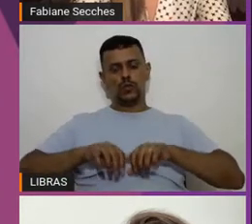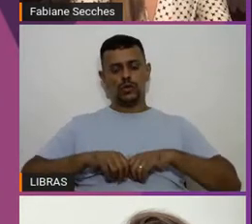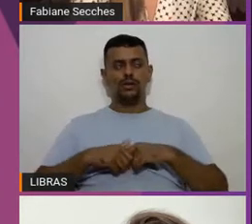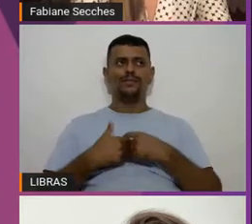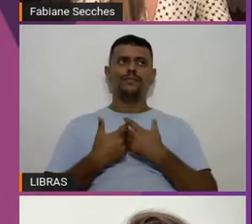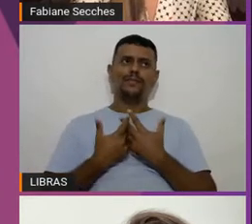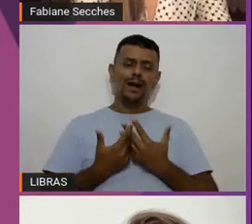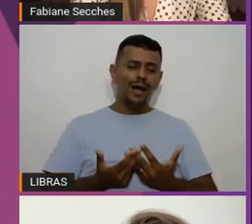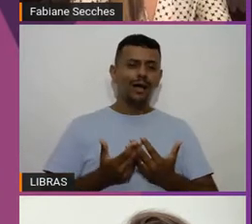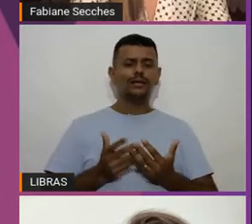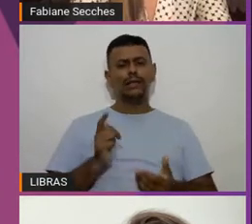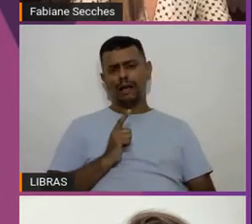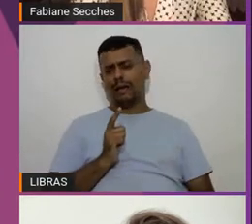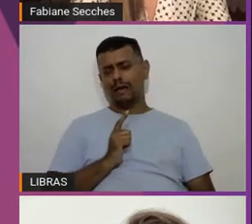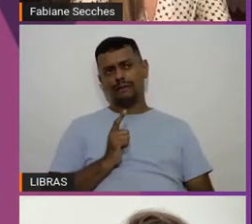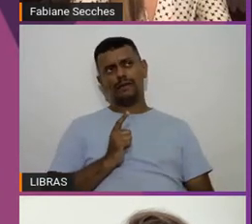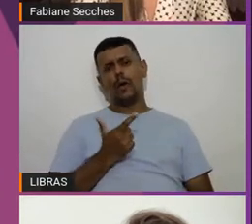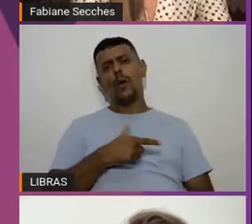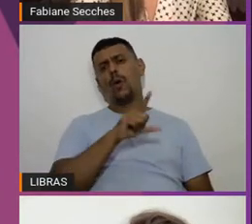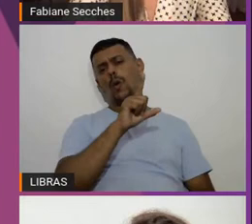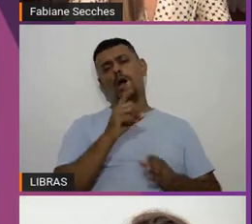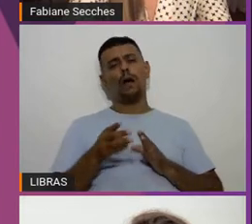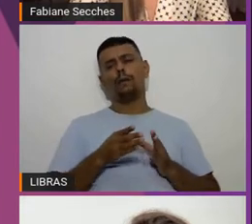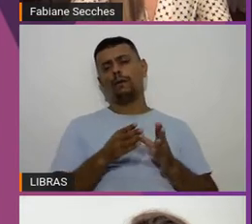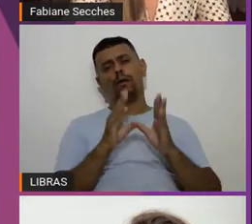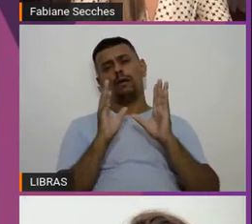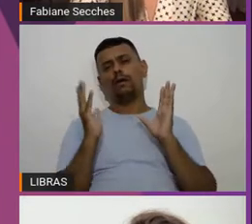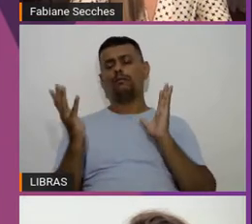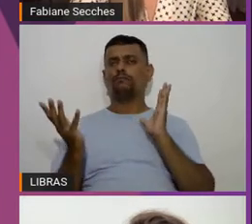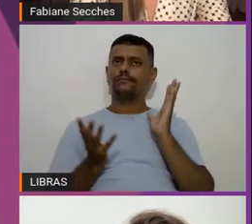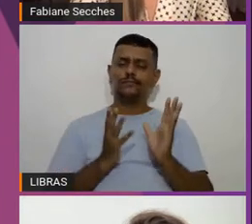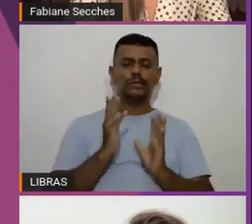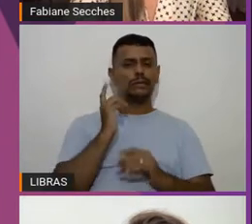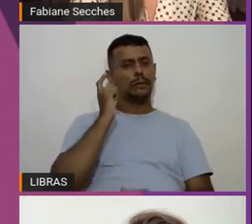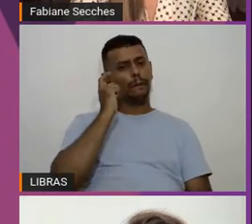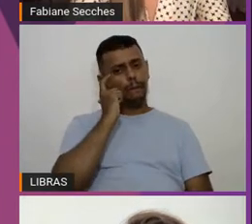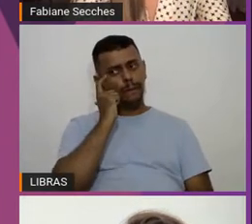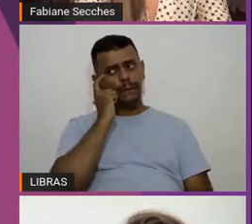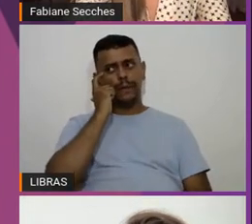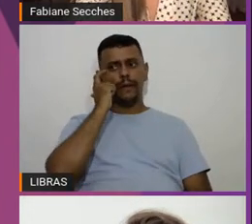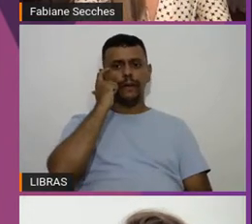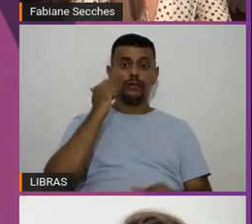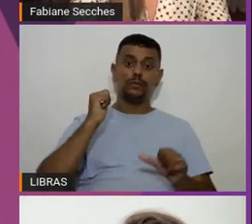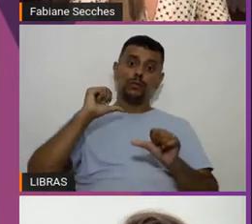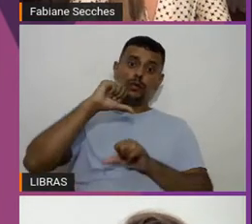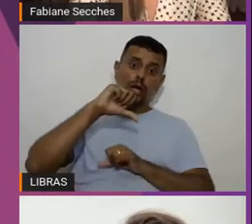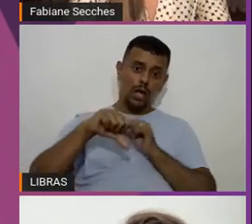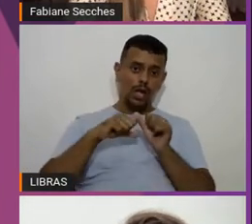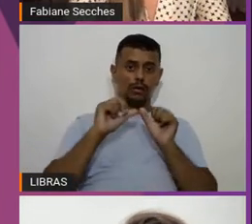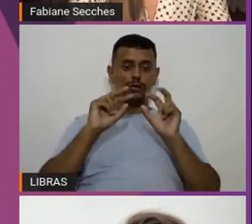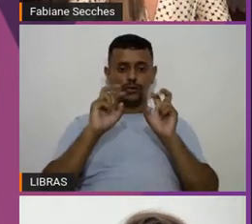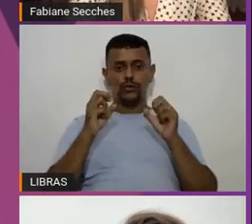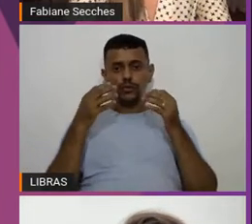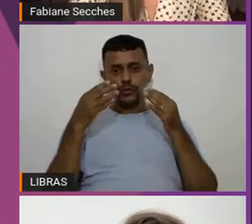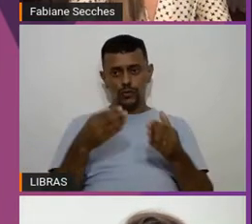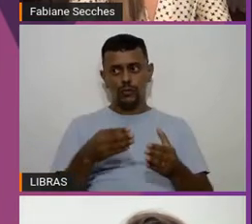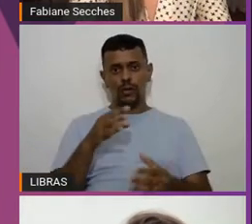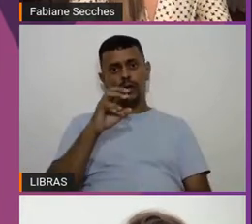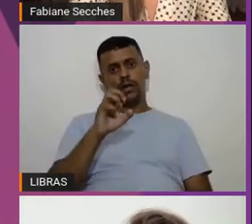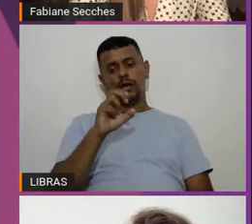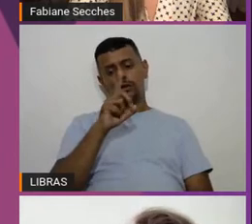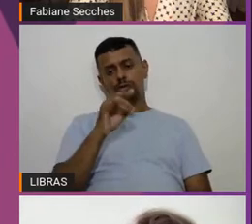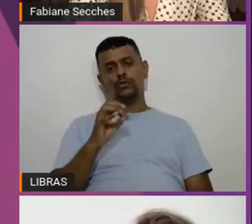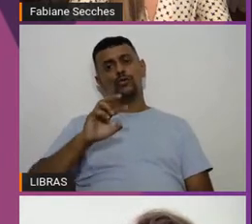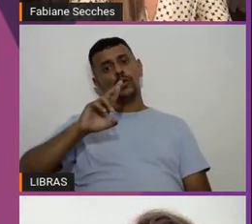vários percursos achando que ela tá disse que não era o meu montei Editora Marco Zero achei que tem matado